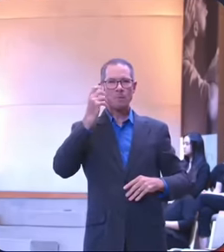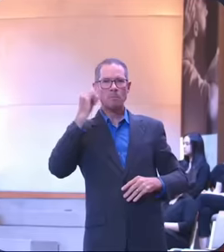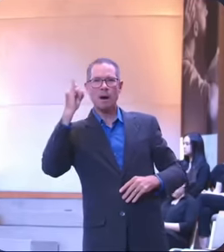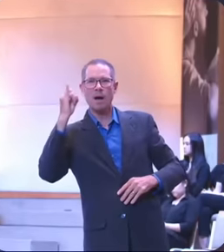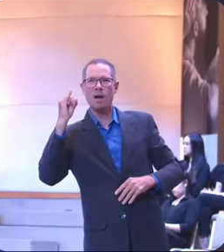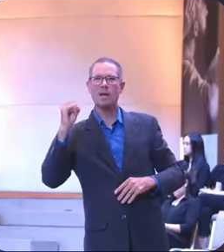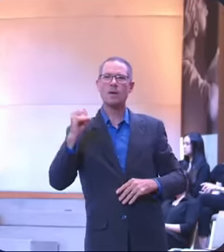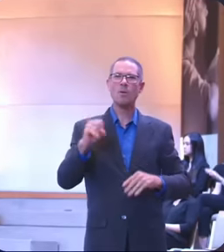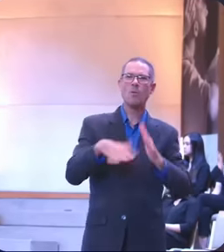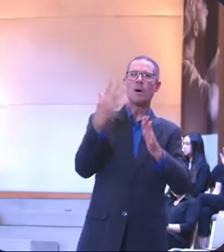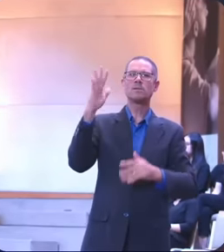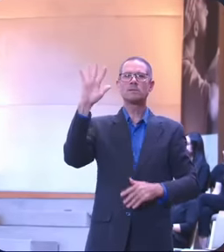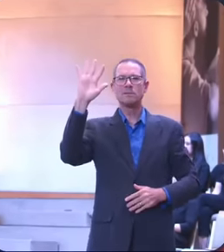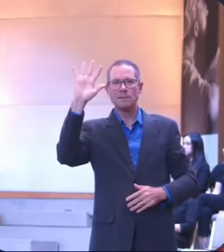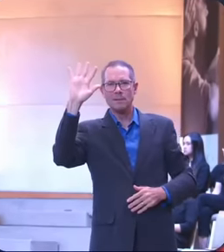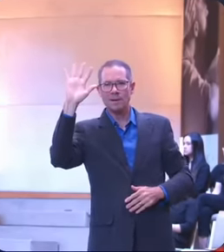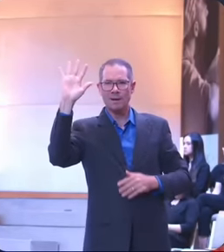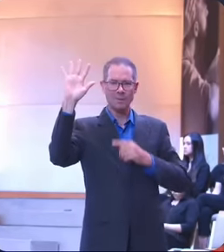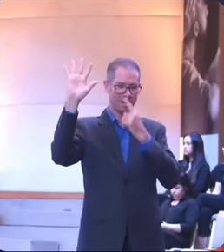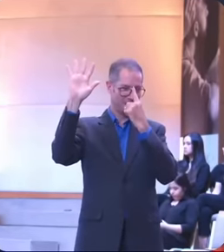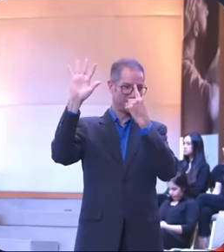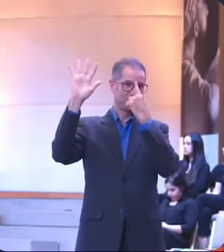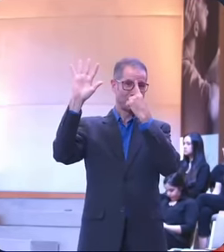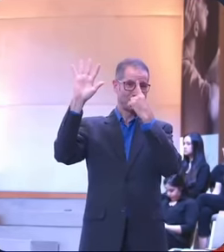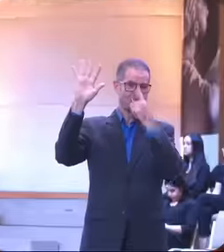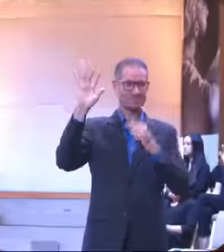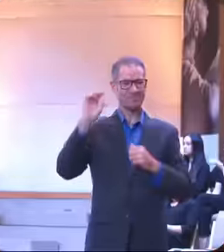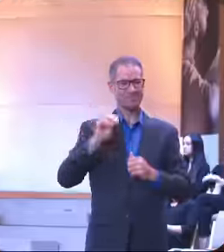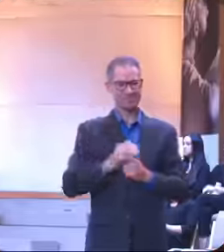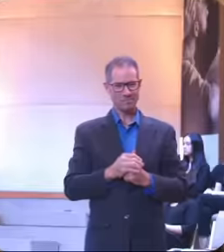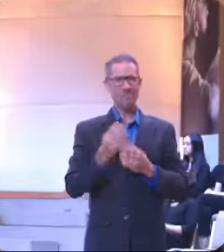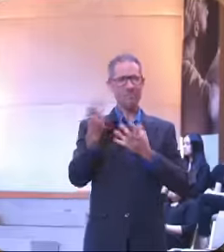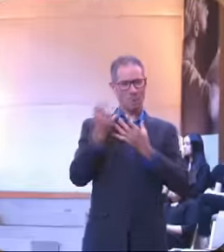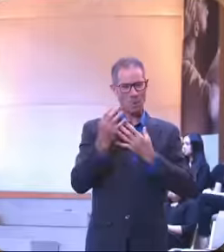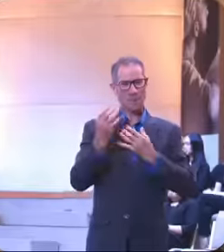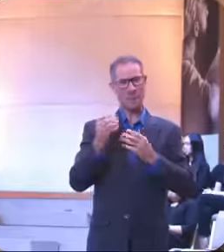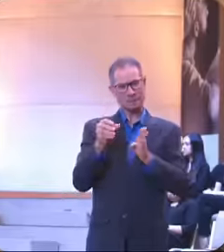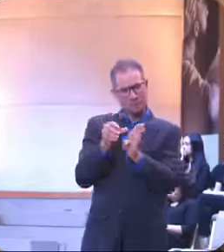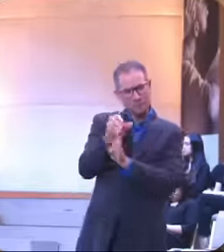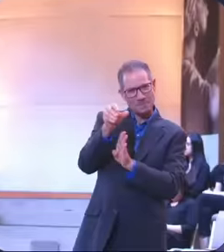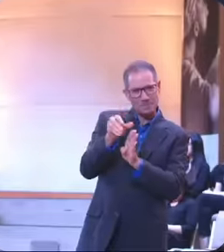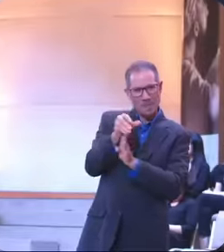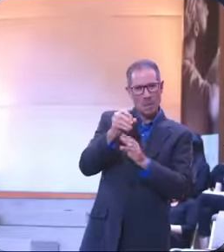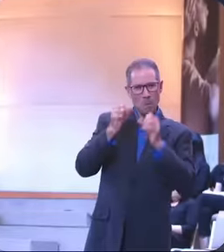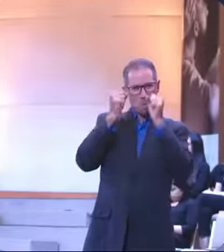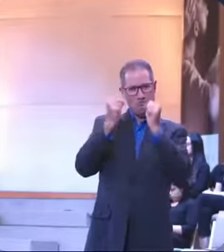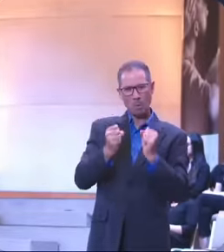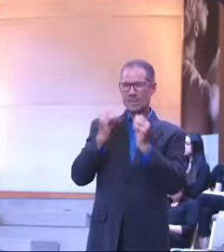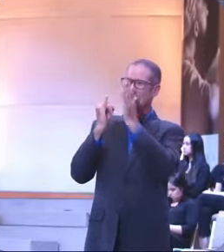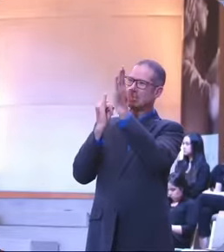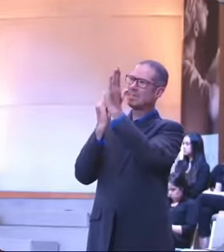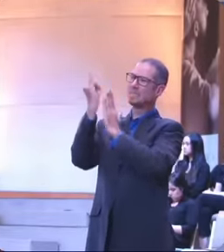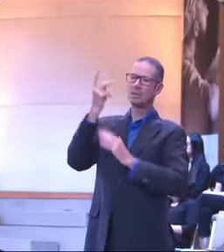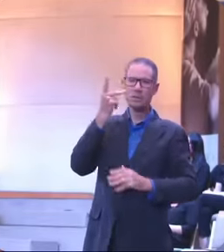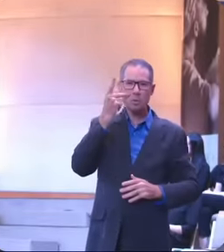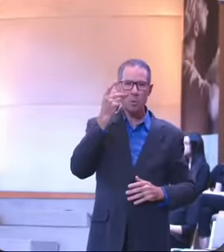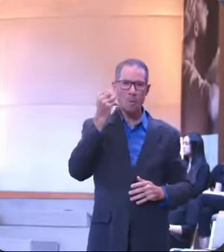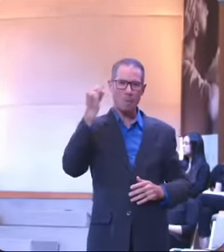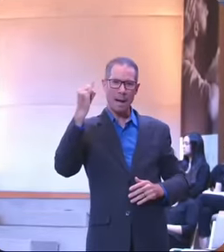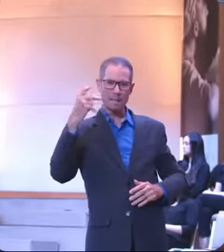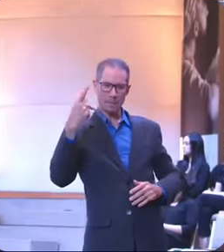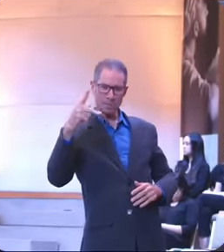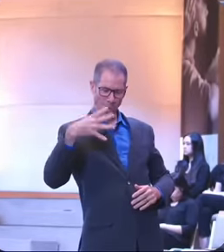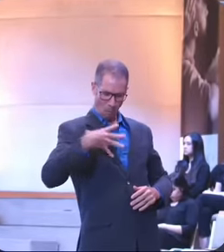Quantos são pais aqui? Levanta bem alto a mão. Eu quero dizer para você do poder da intercessão de um pai pelo seu